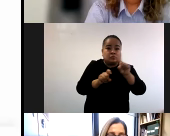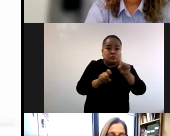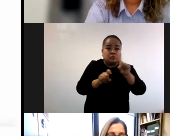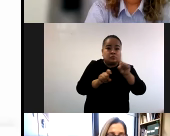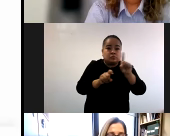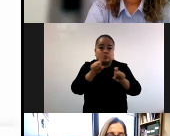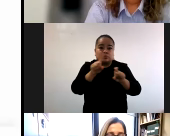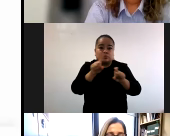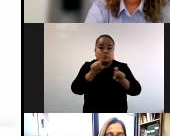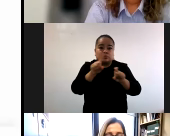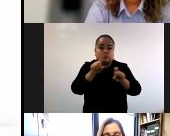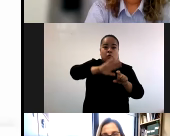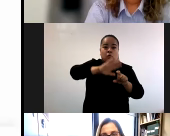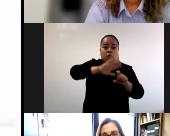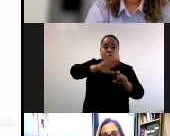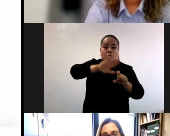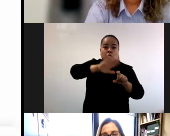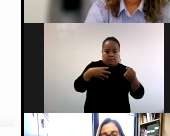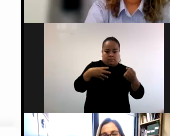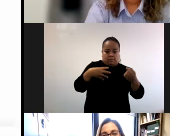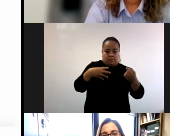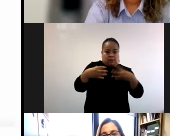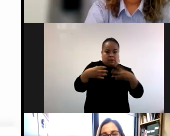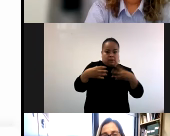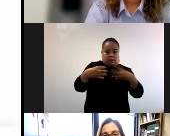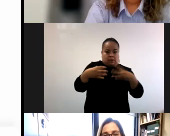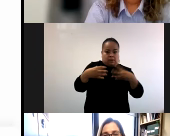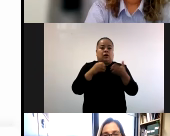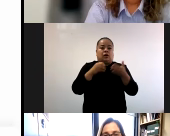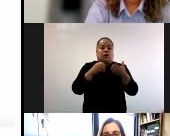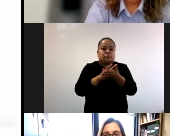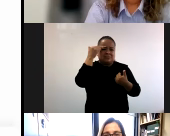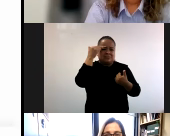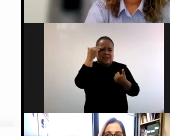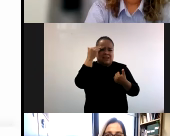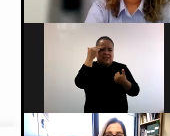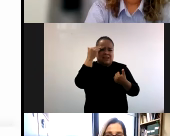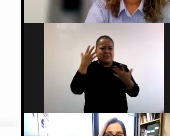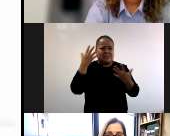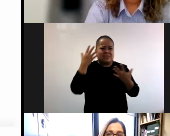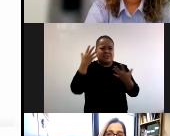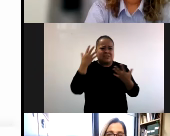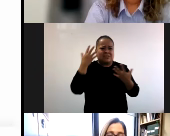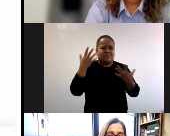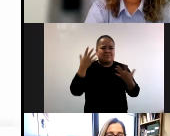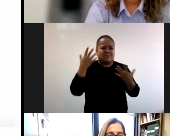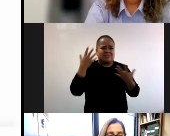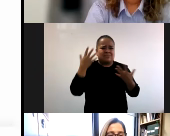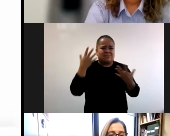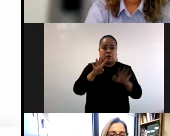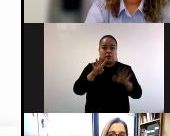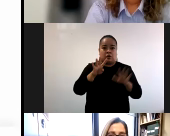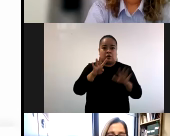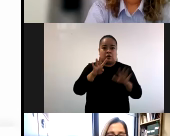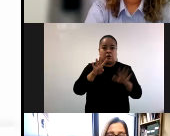compartilham suas informações de maneira detalhada. Para praticamente 92% de